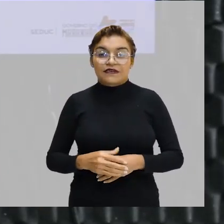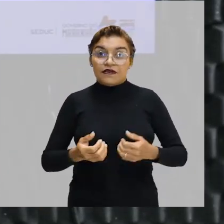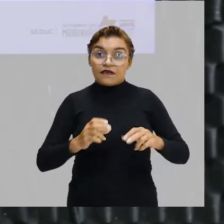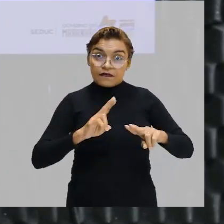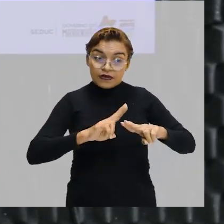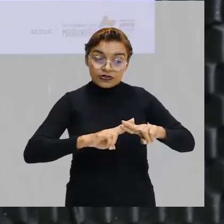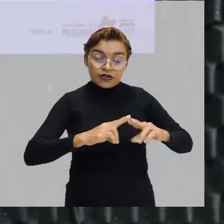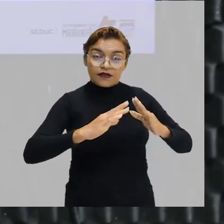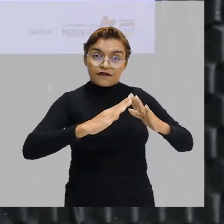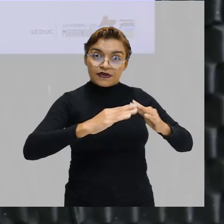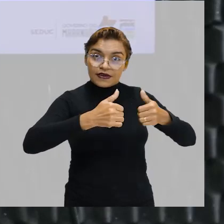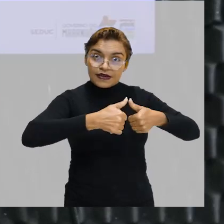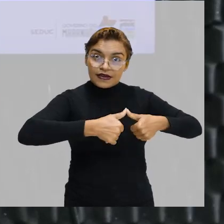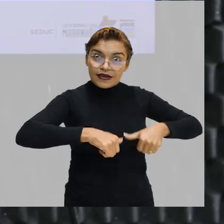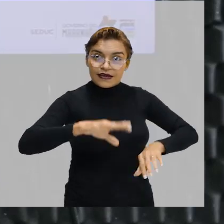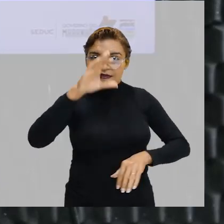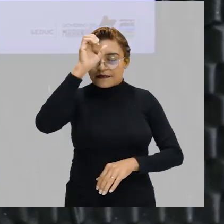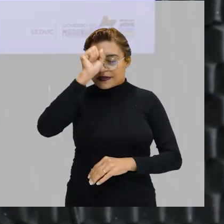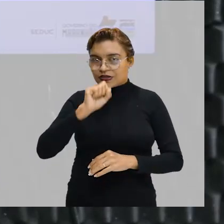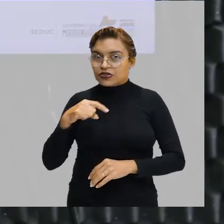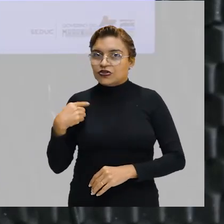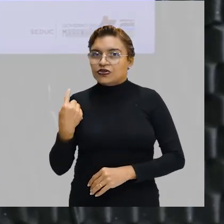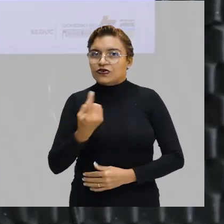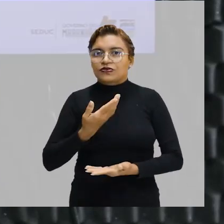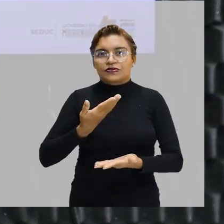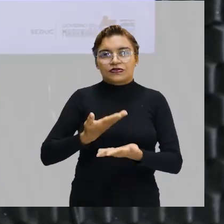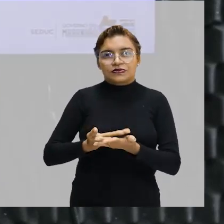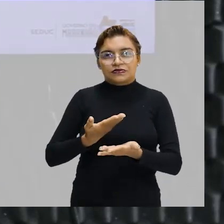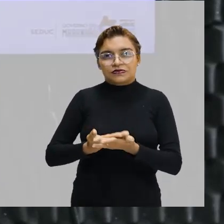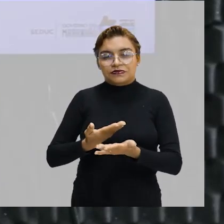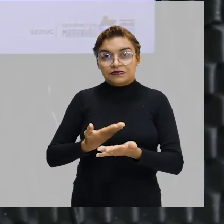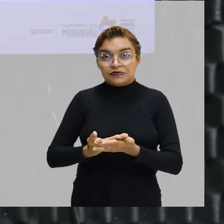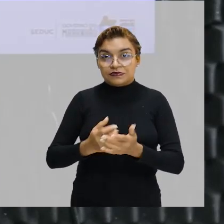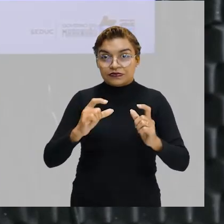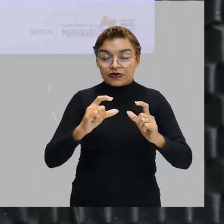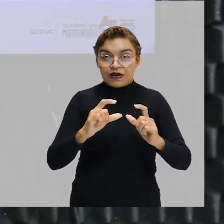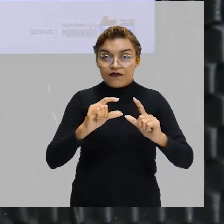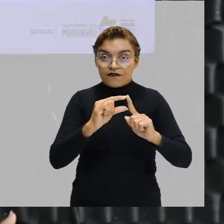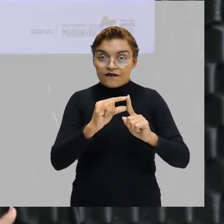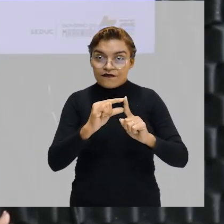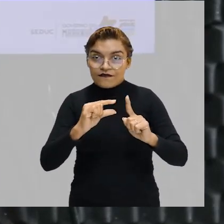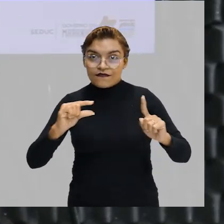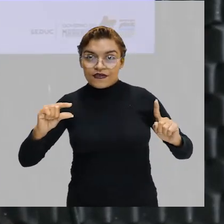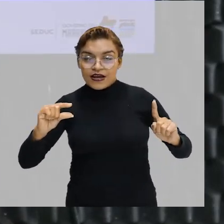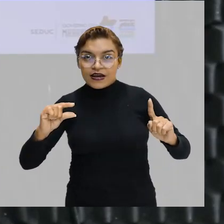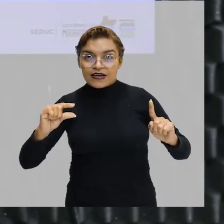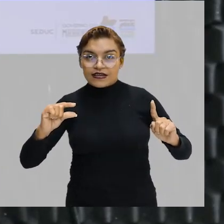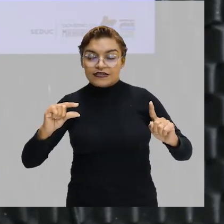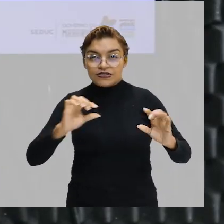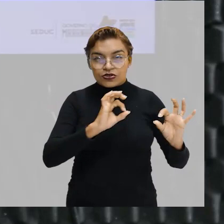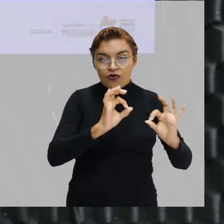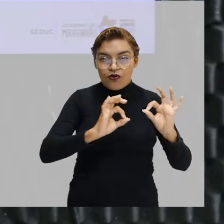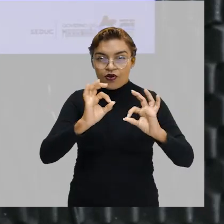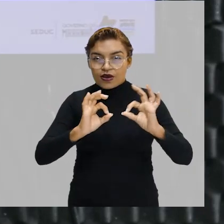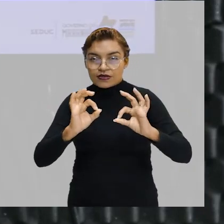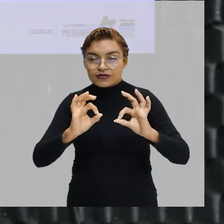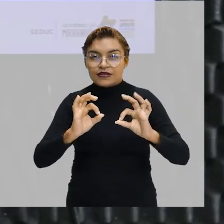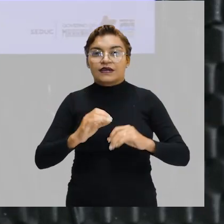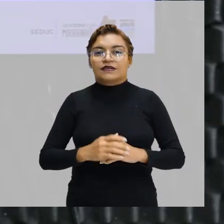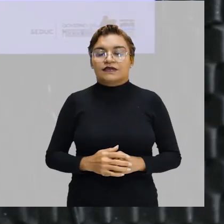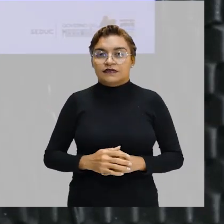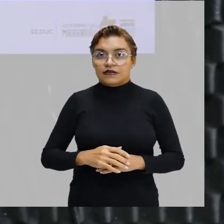Casa Aprendendo. Estamos trabalhando as orações coordenadas. Vimos que as orações coordenadas são